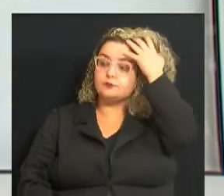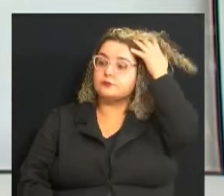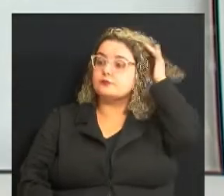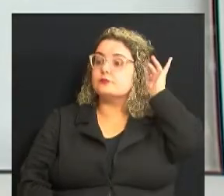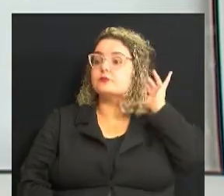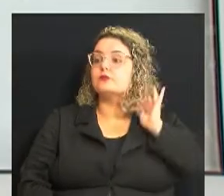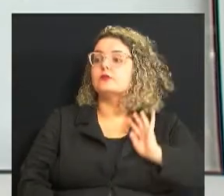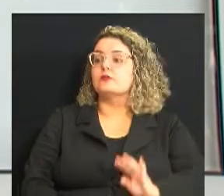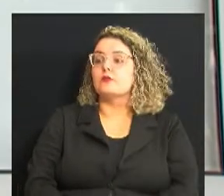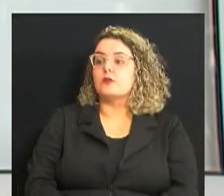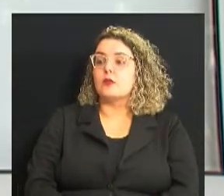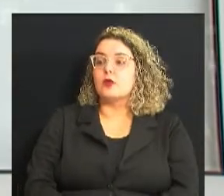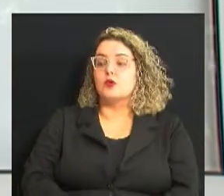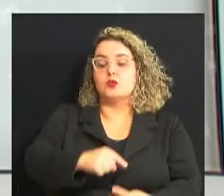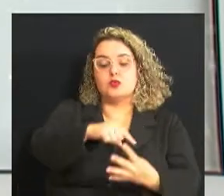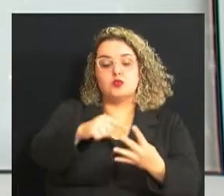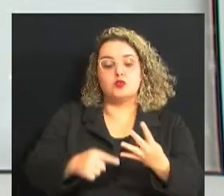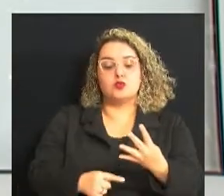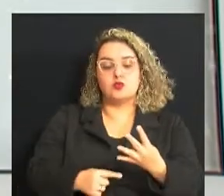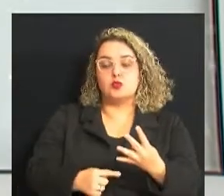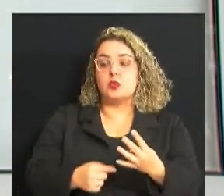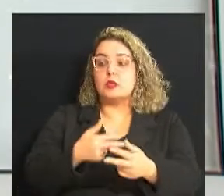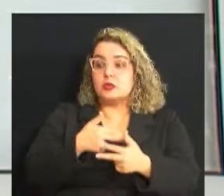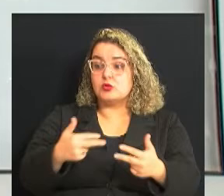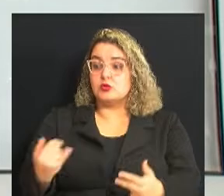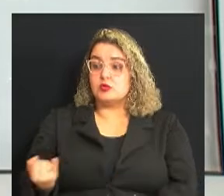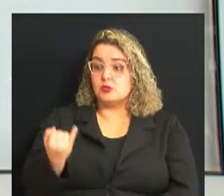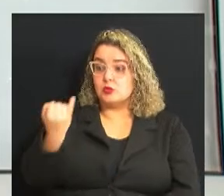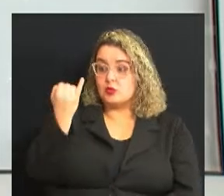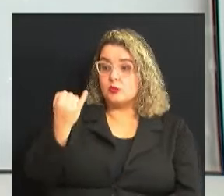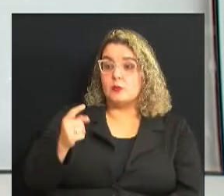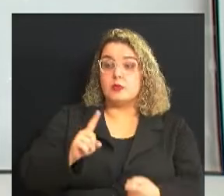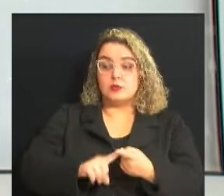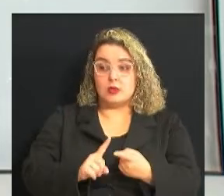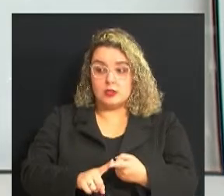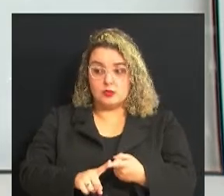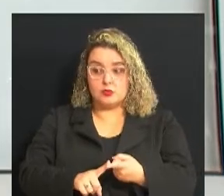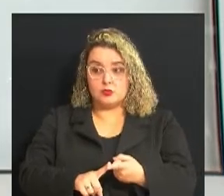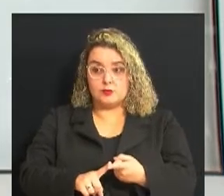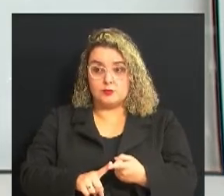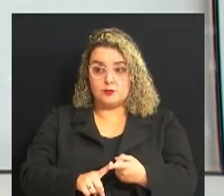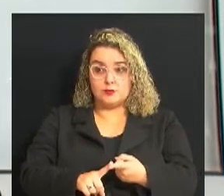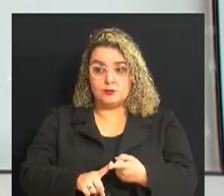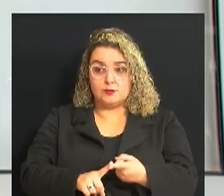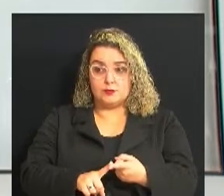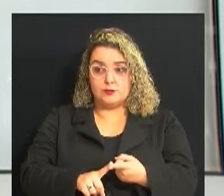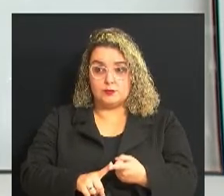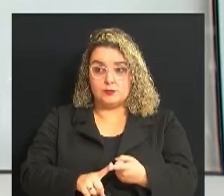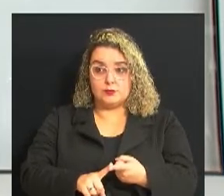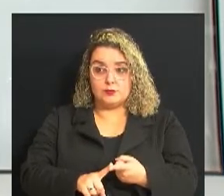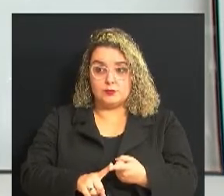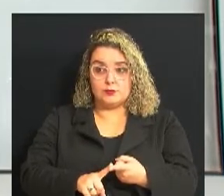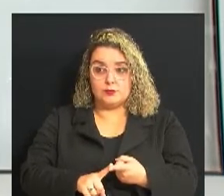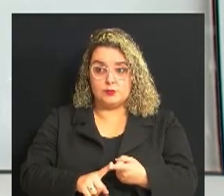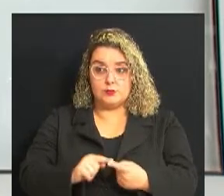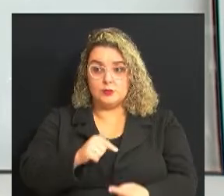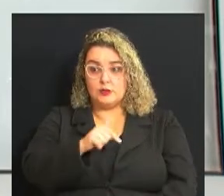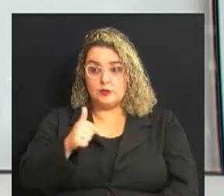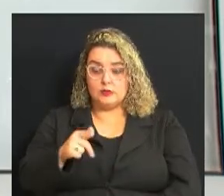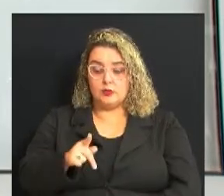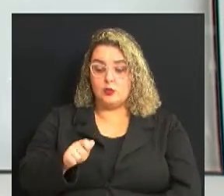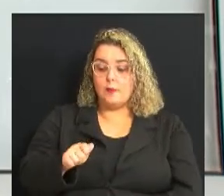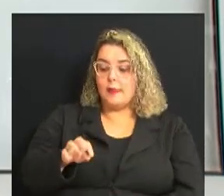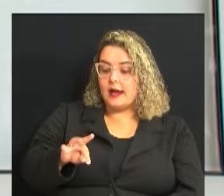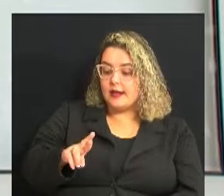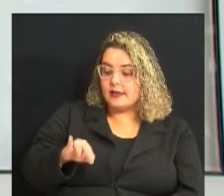preencher os 4 requisitos importantíssimos. Primeiro, não constar no patrimônio